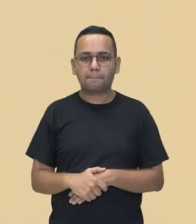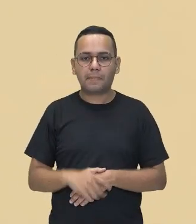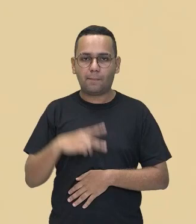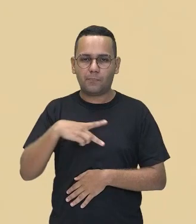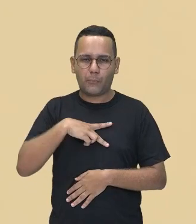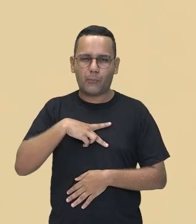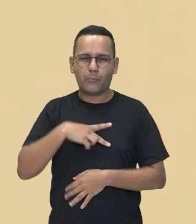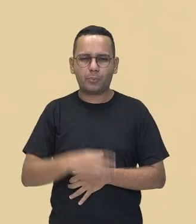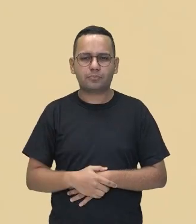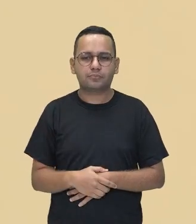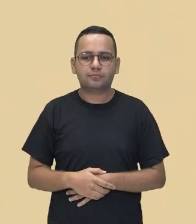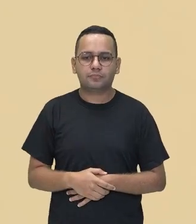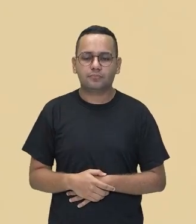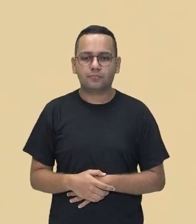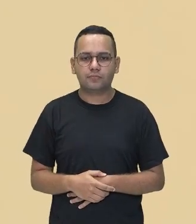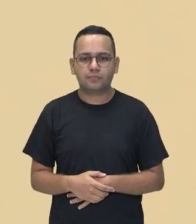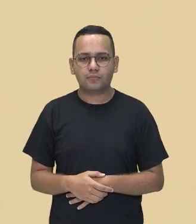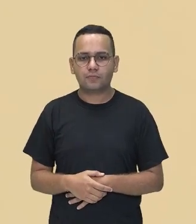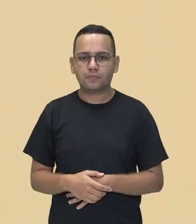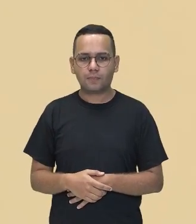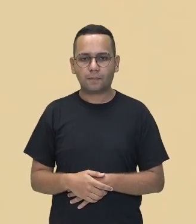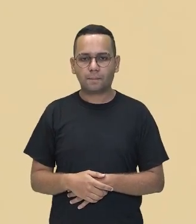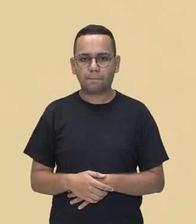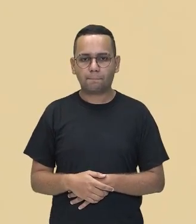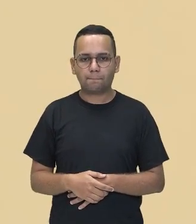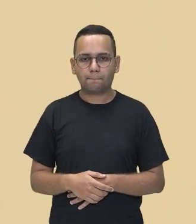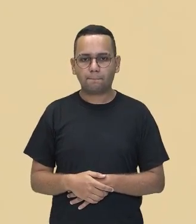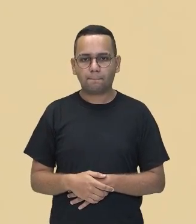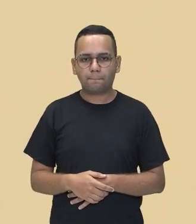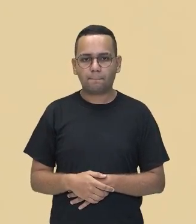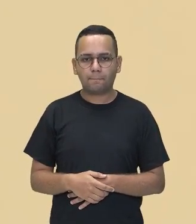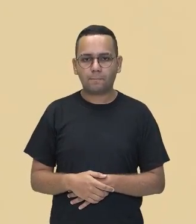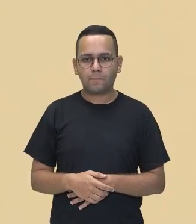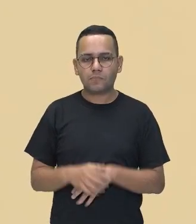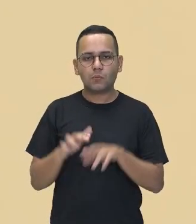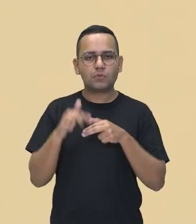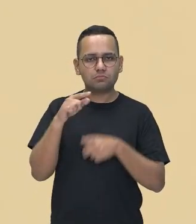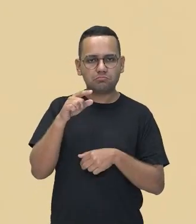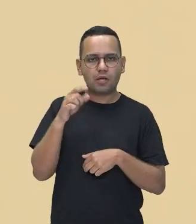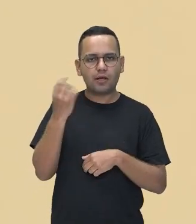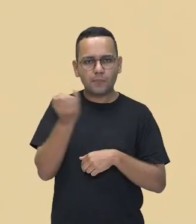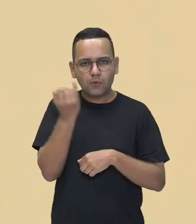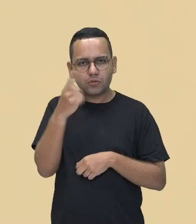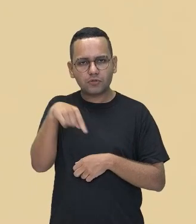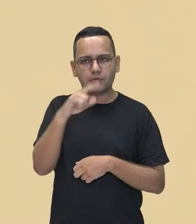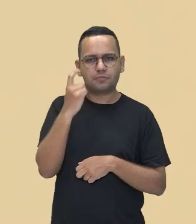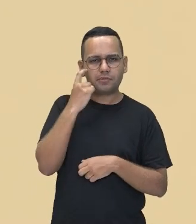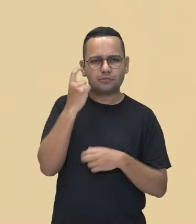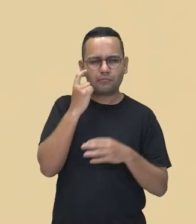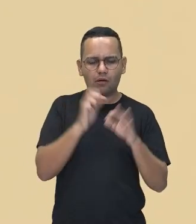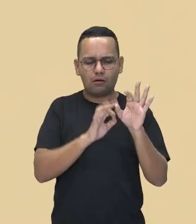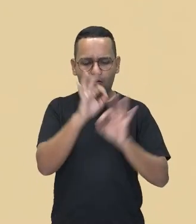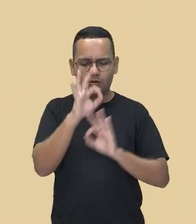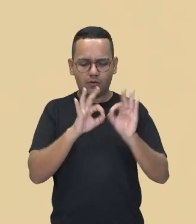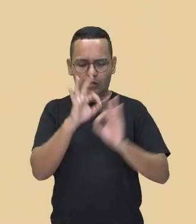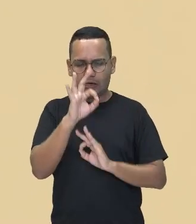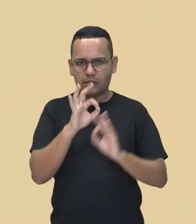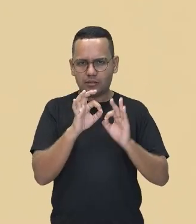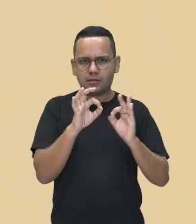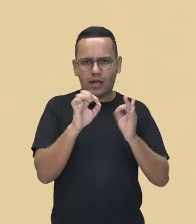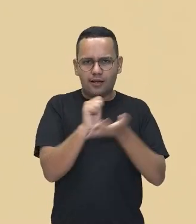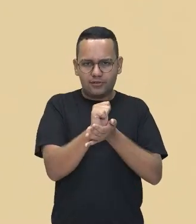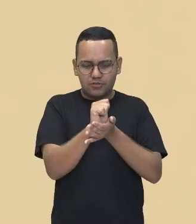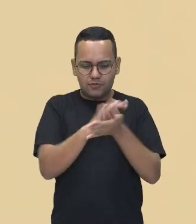isso que é importante, então, para quando vocês pensarem o trabalho de vocês, mostrar o quê? Essa